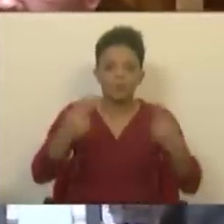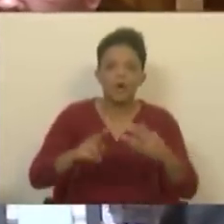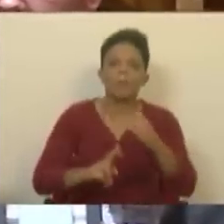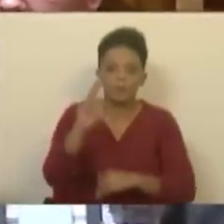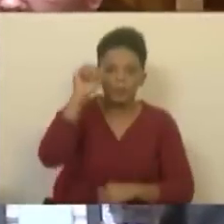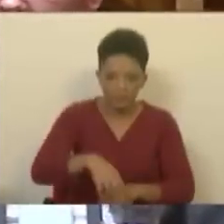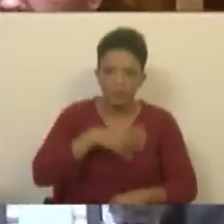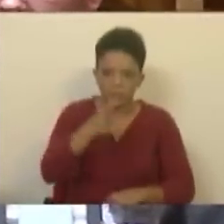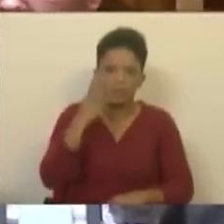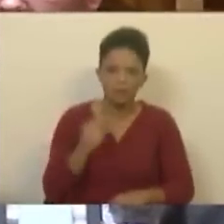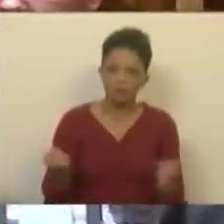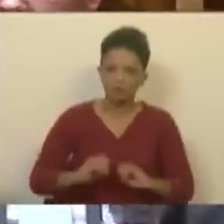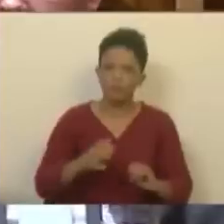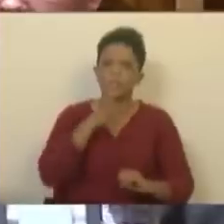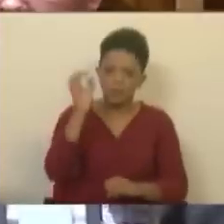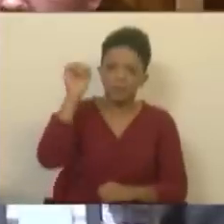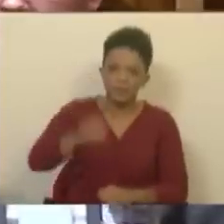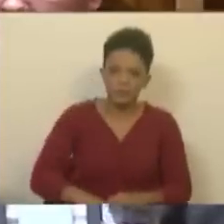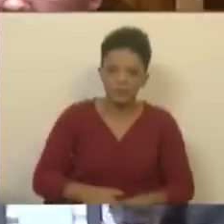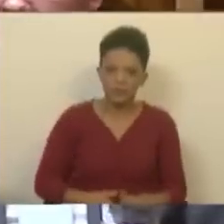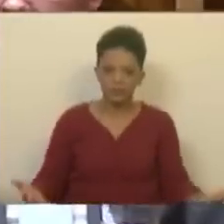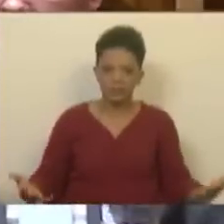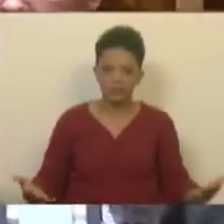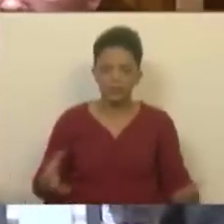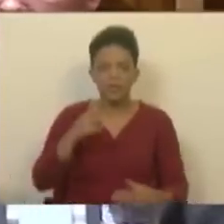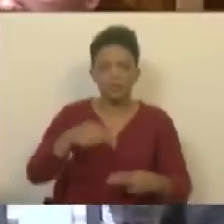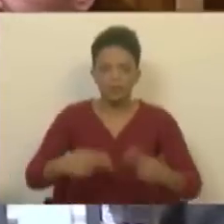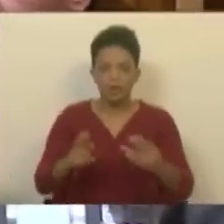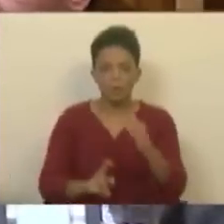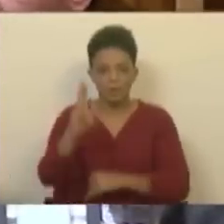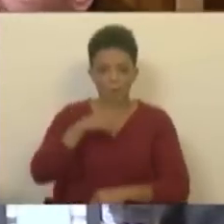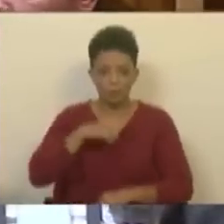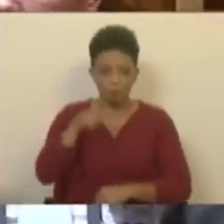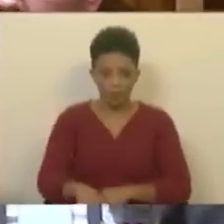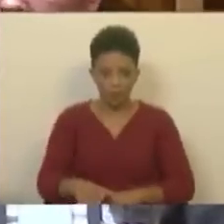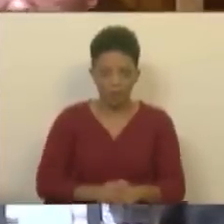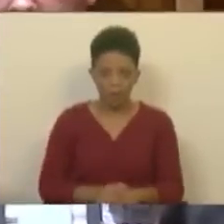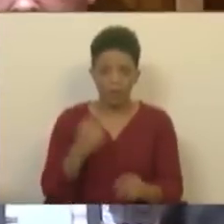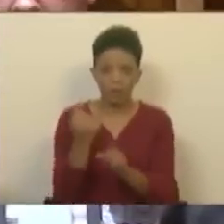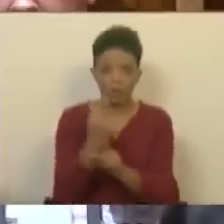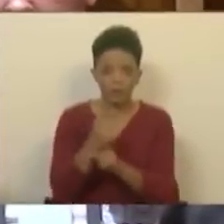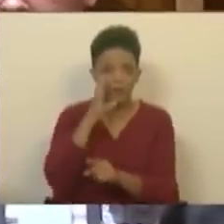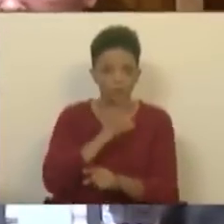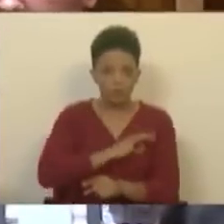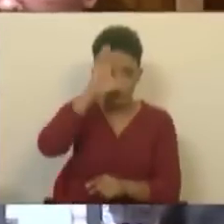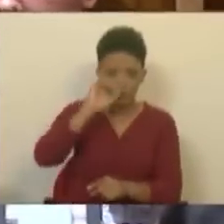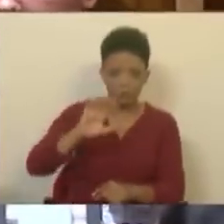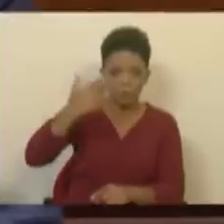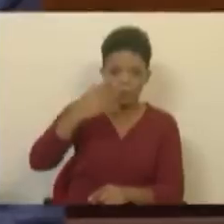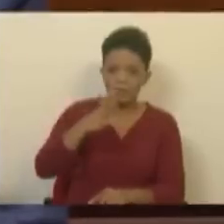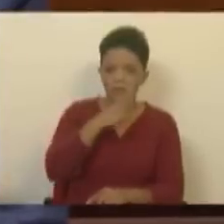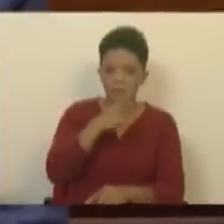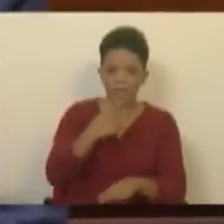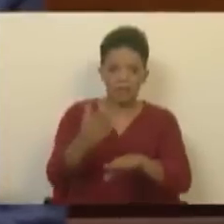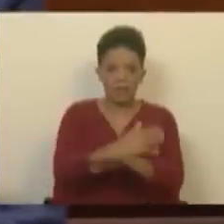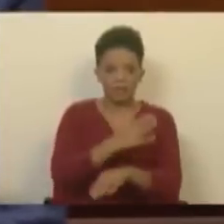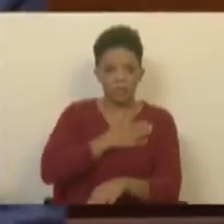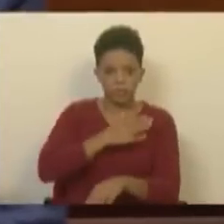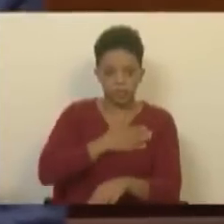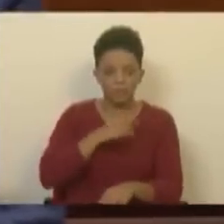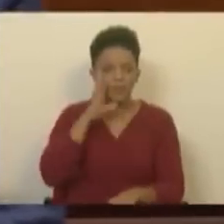aumentaram diga-se sem vergonha nenhuma Sim sempre as portais aumentaram em Portugal que é uma coisa que o senhor Ministro não quis dizer à pouco ah